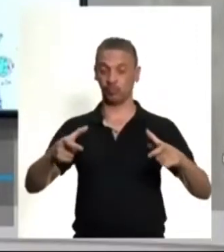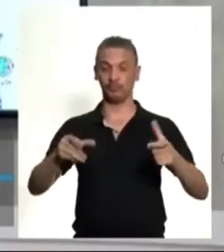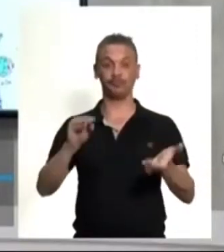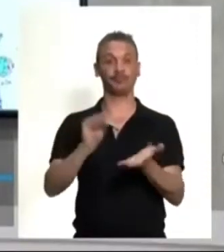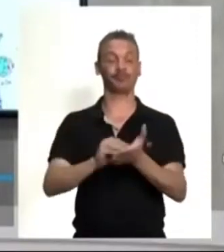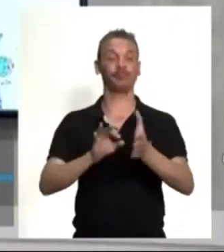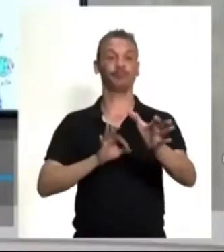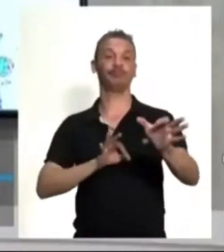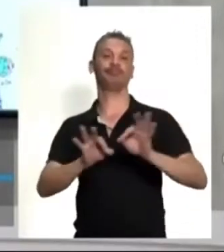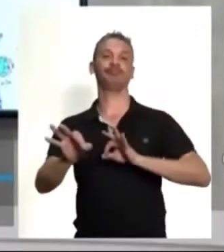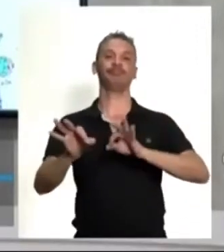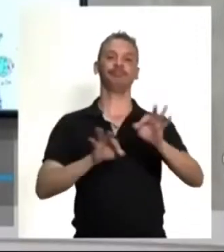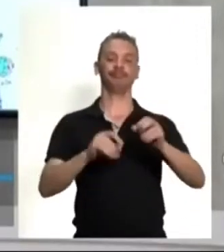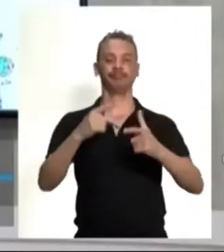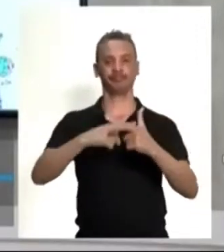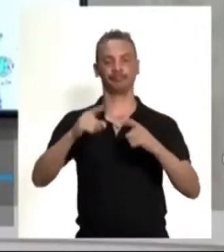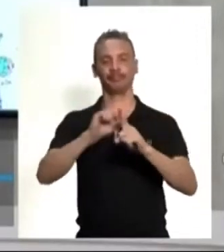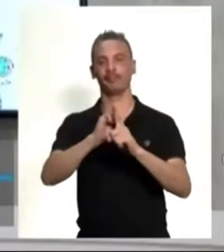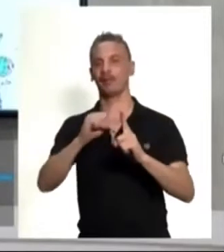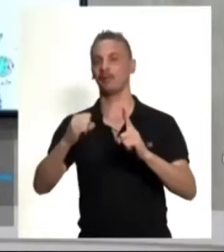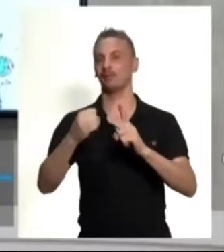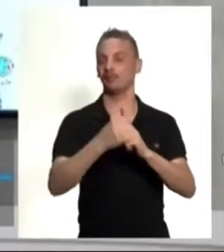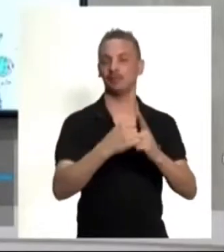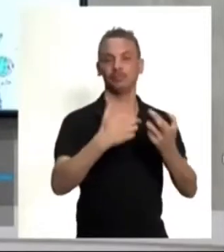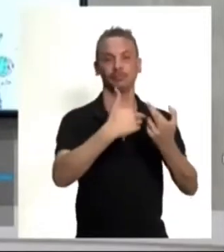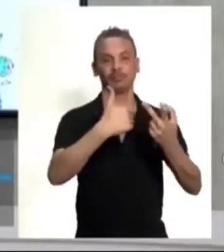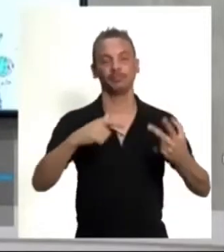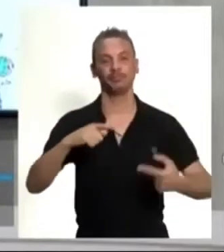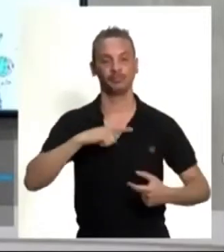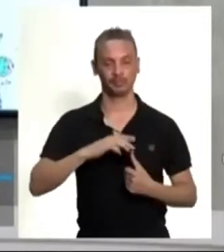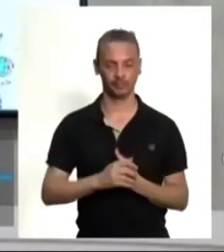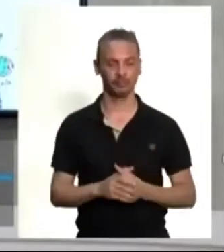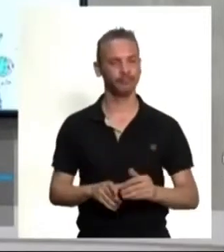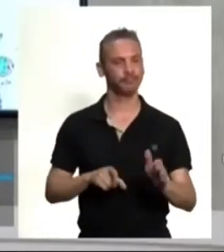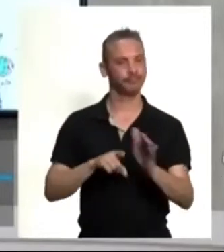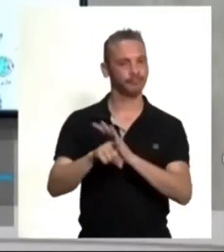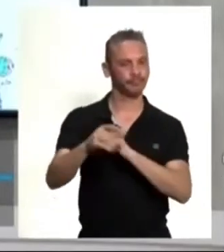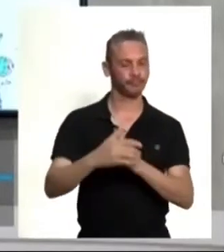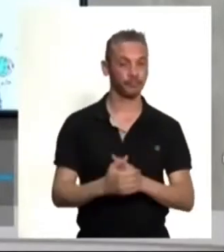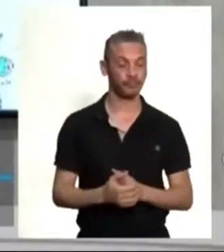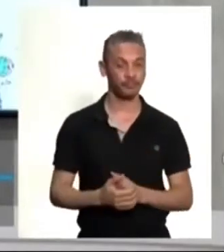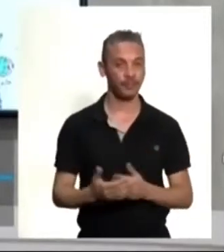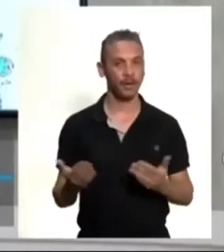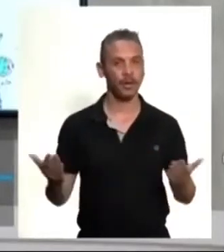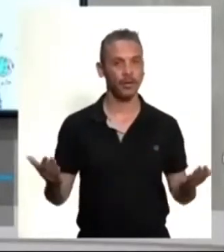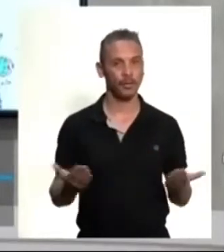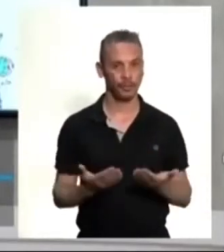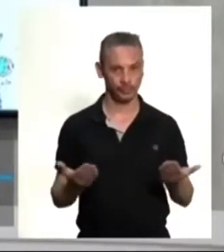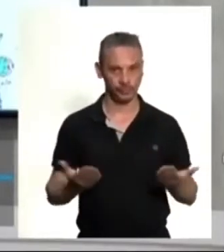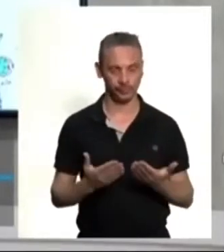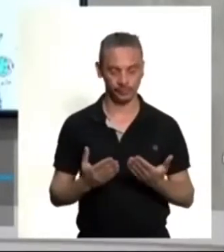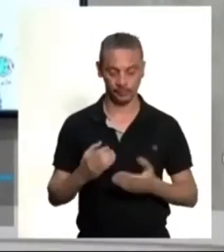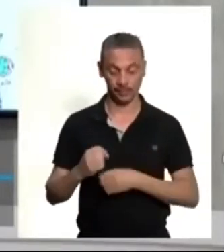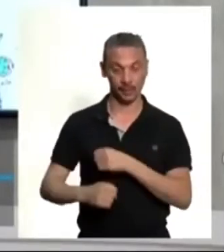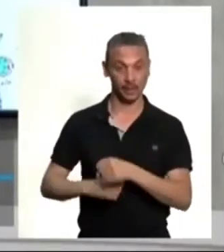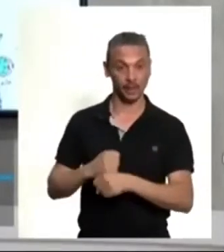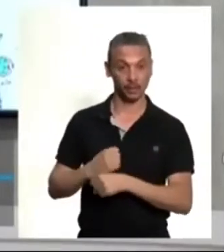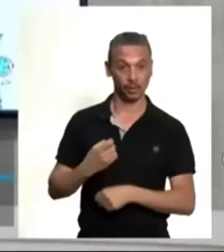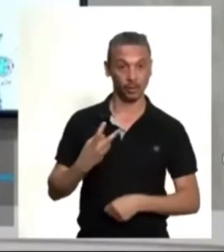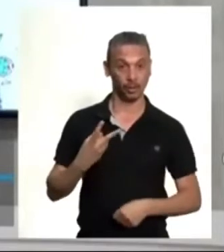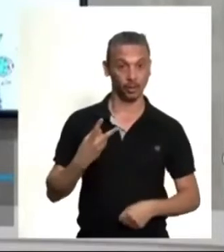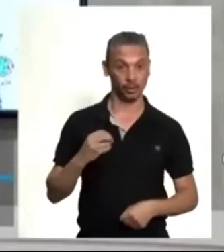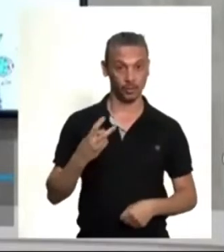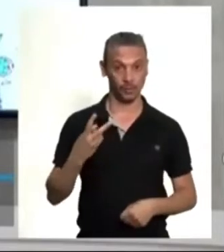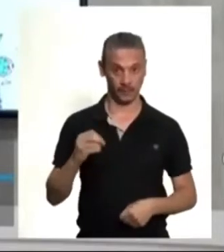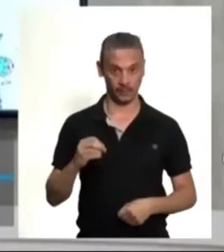com problemas sociais e ambientais. A minha pergunta é, hoje, nós estamos em 2020,